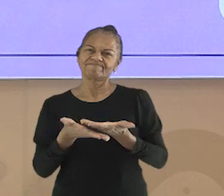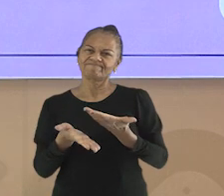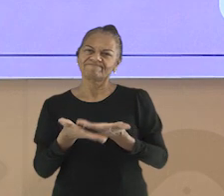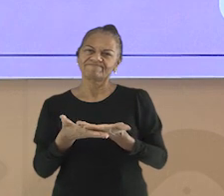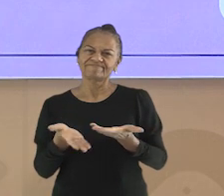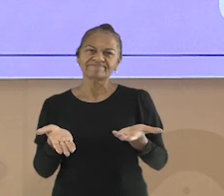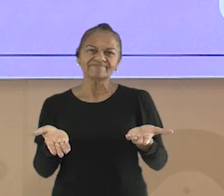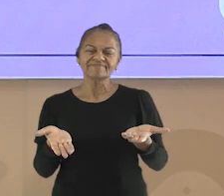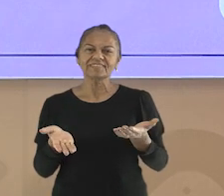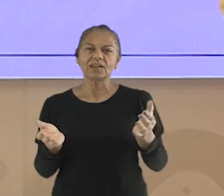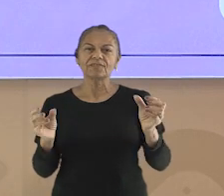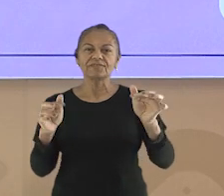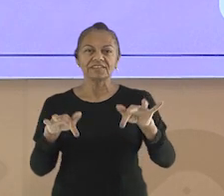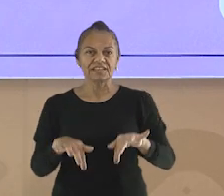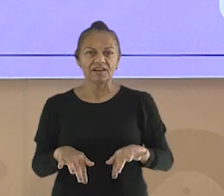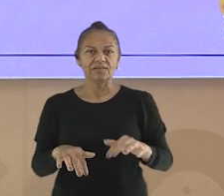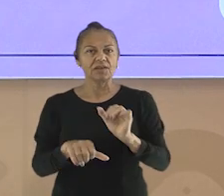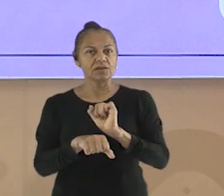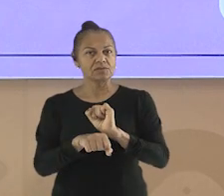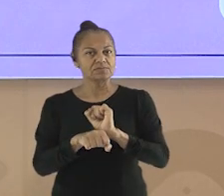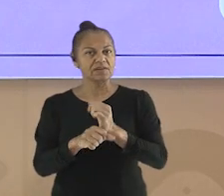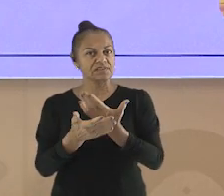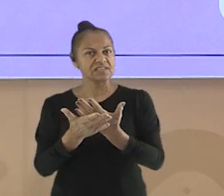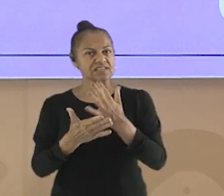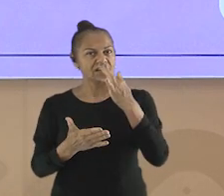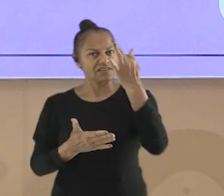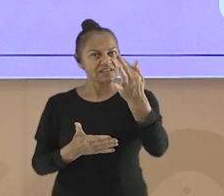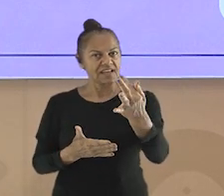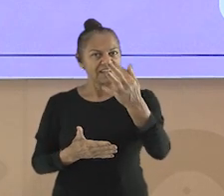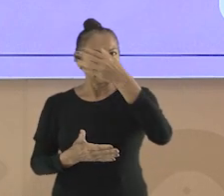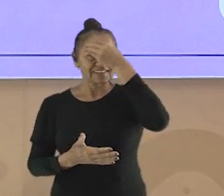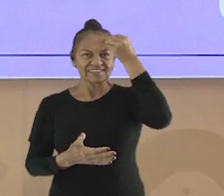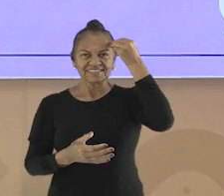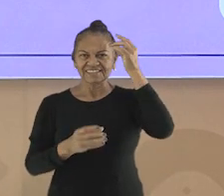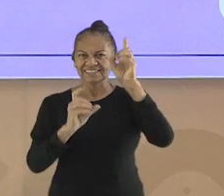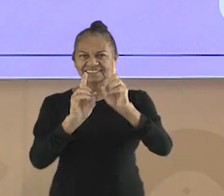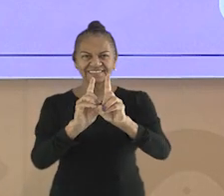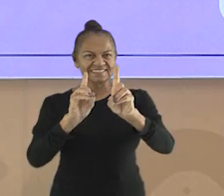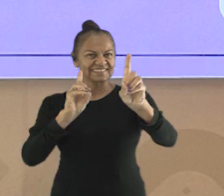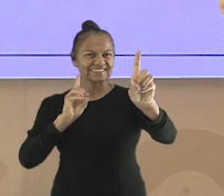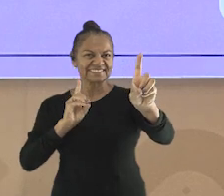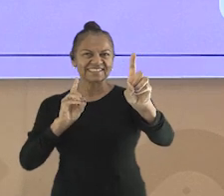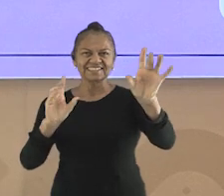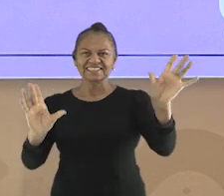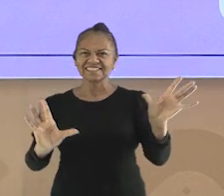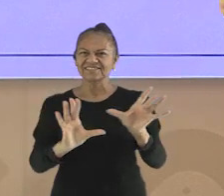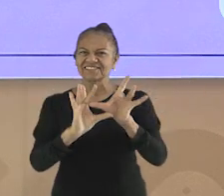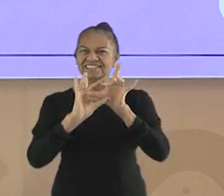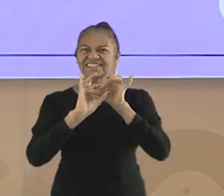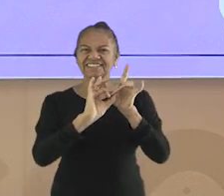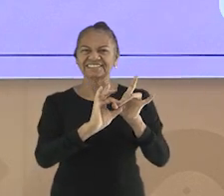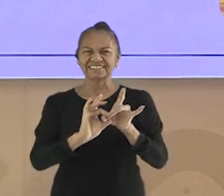996610143. Bom, pessoal, a nossa aula termina aqui. Espero vocês na próxima